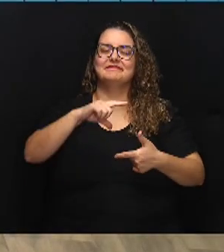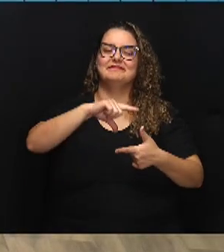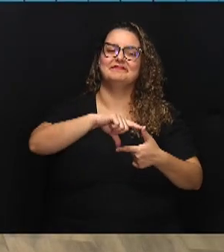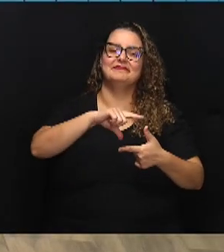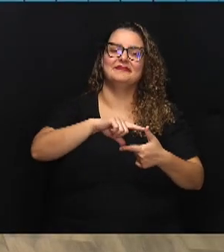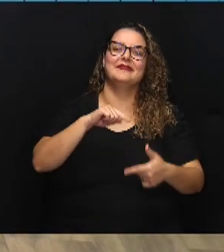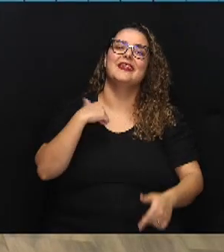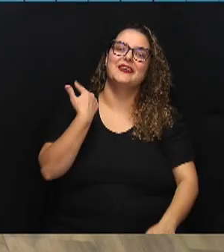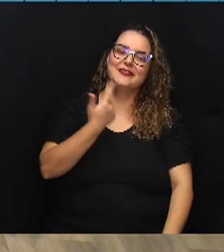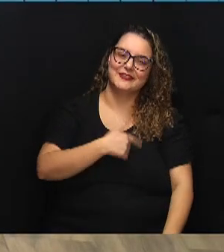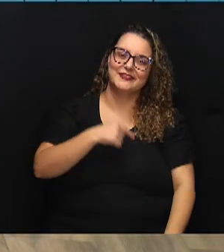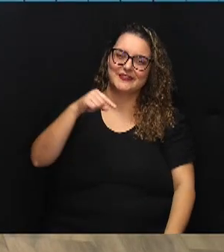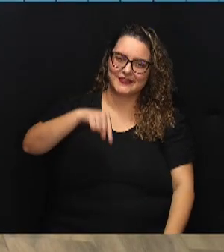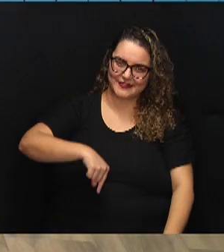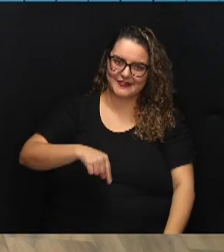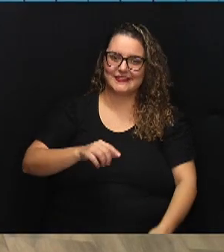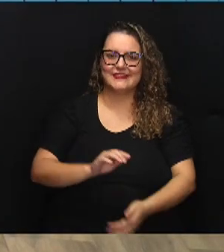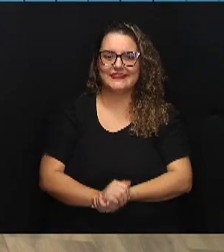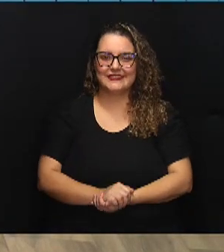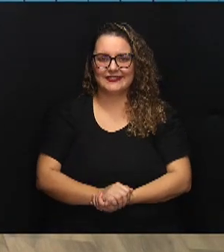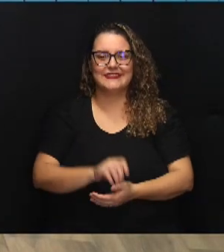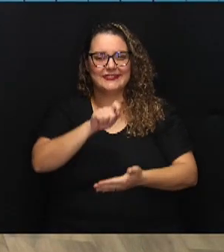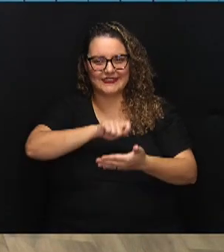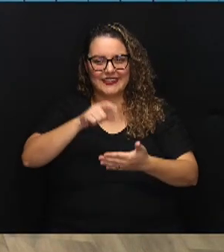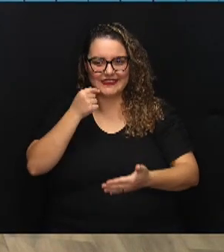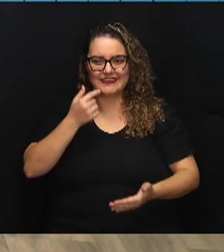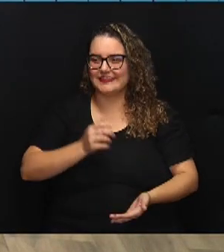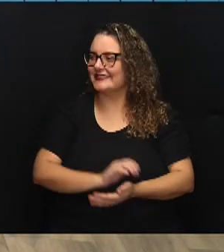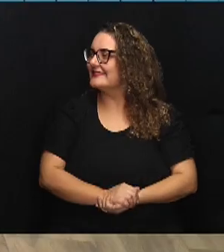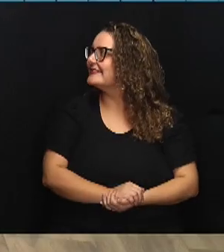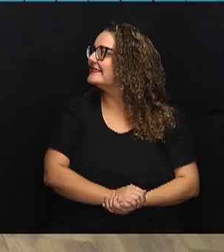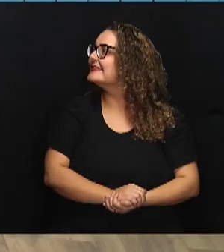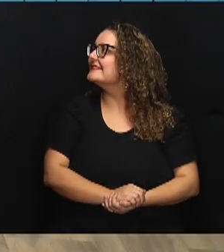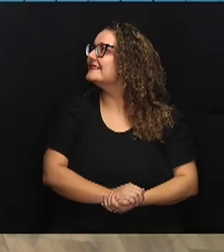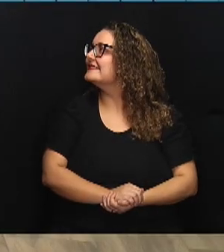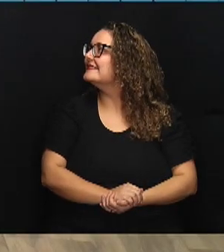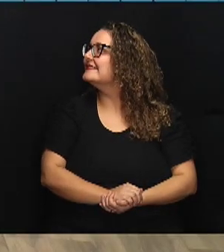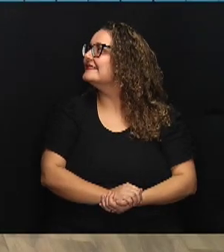agora, este assunto no nosso quadro Na Ponta do Lápis.